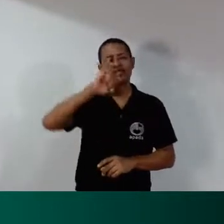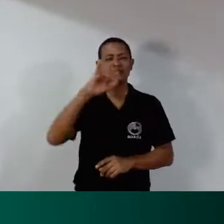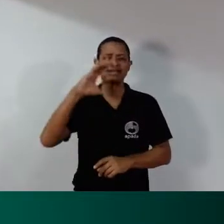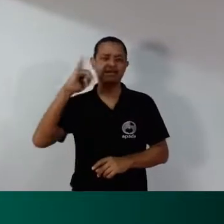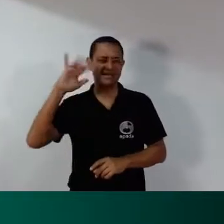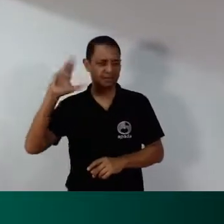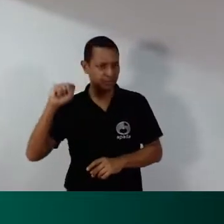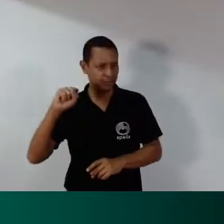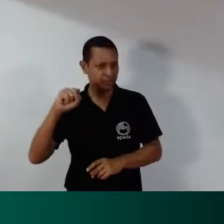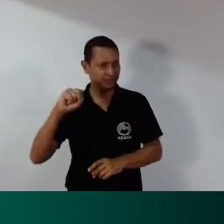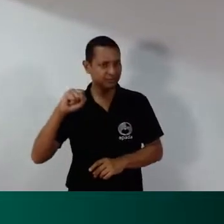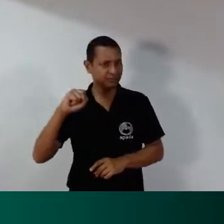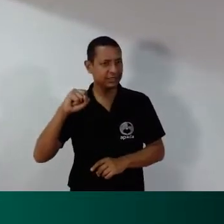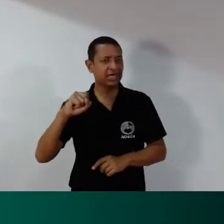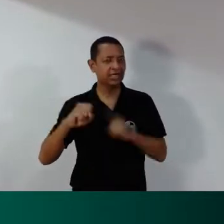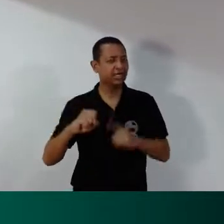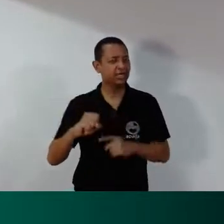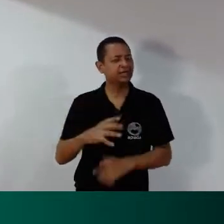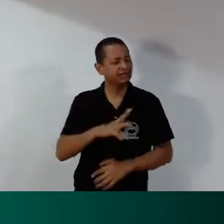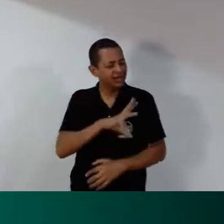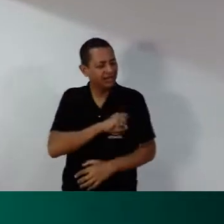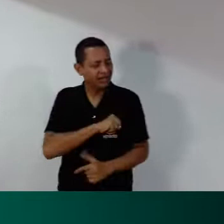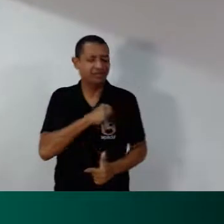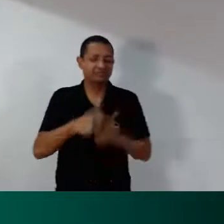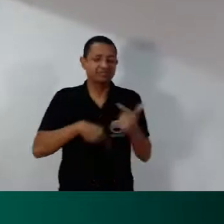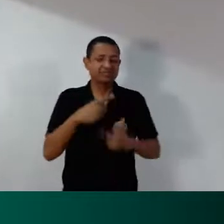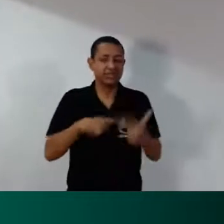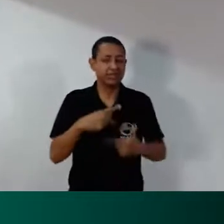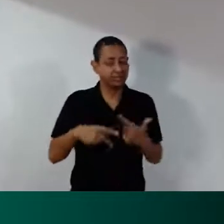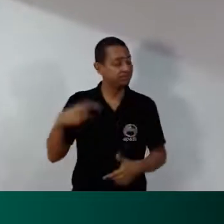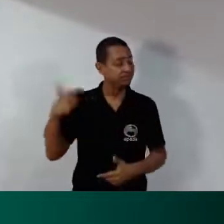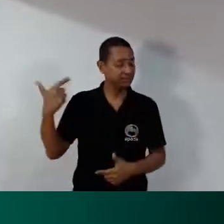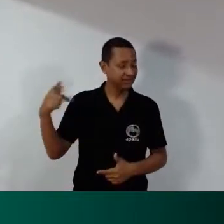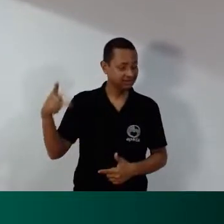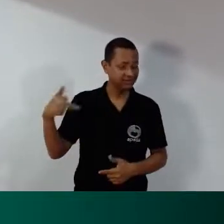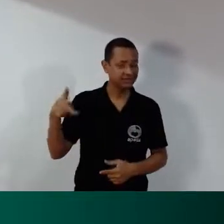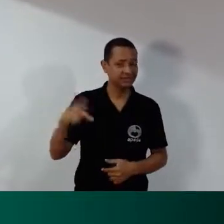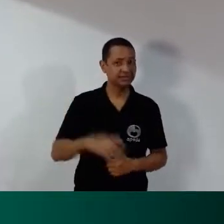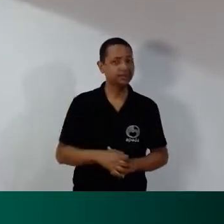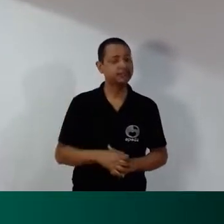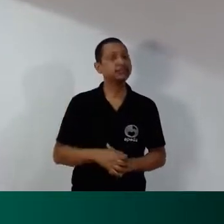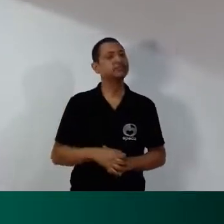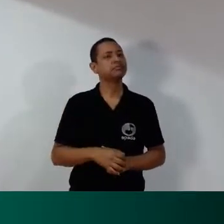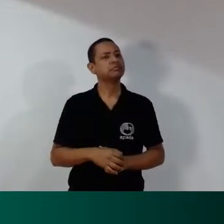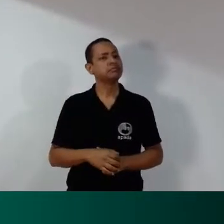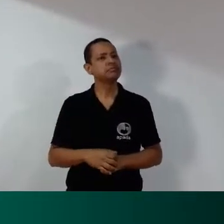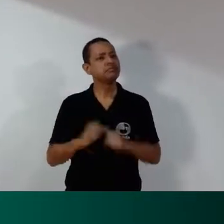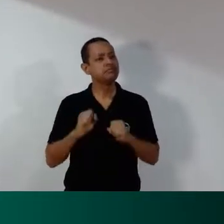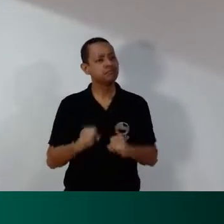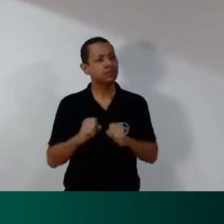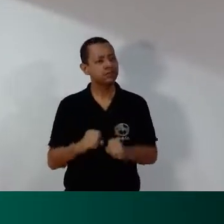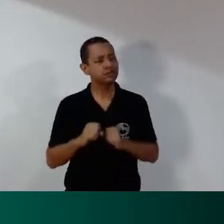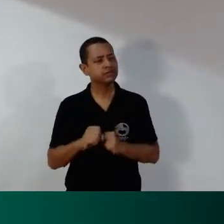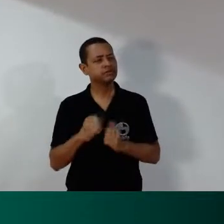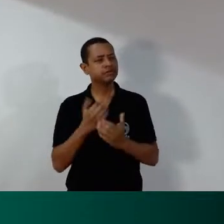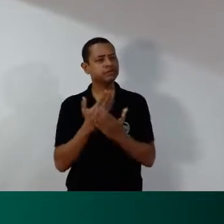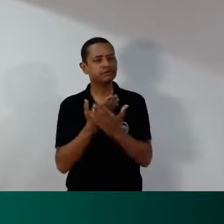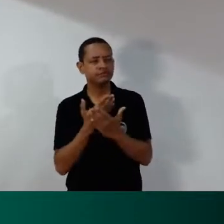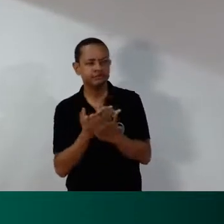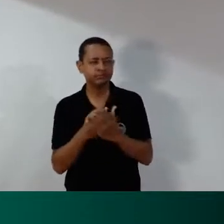o puro amor o que faz né Isso é muito legal isso é muito massa pode estudar tecnologias